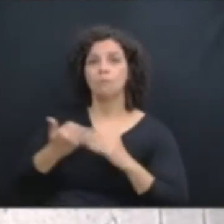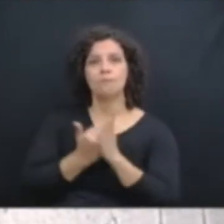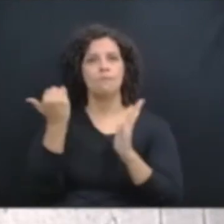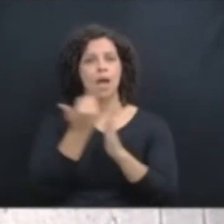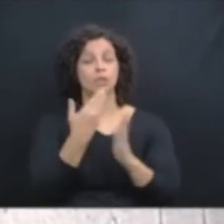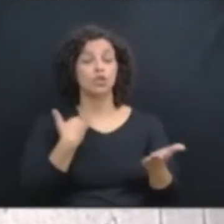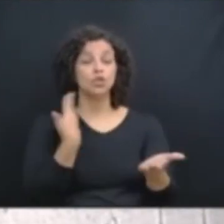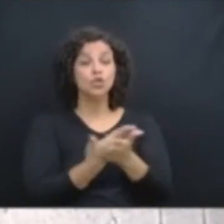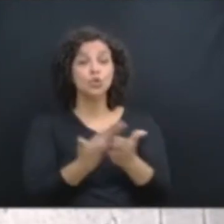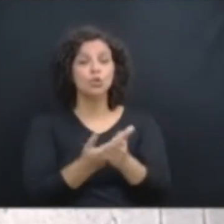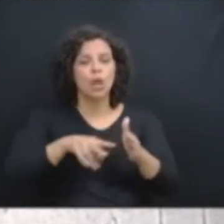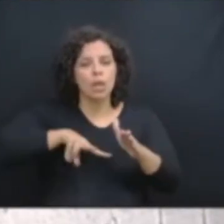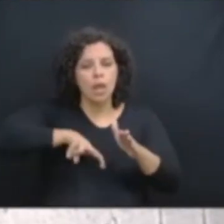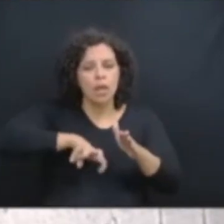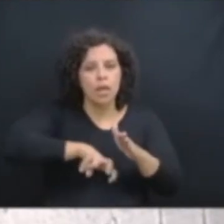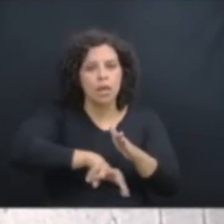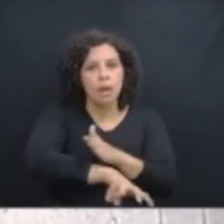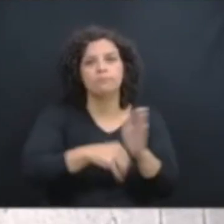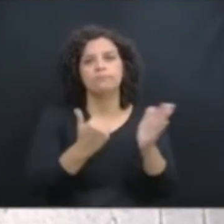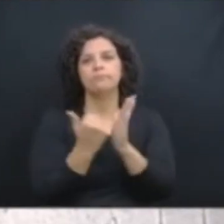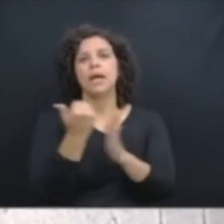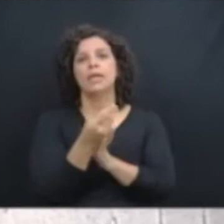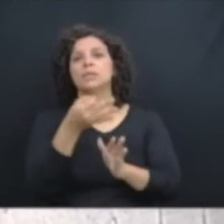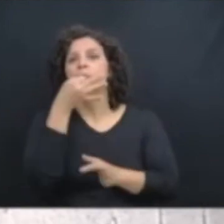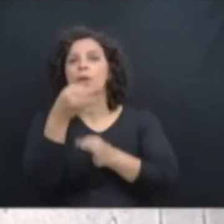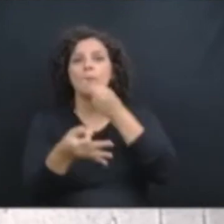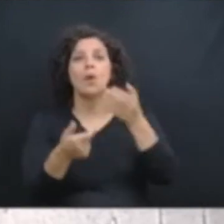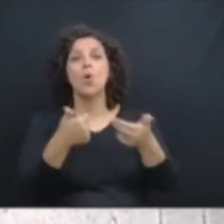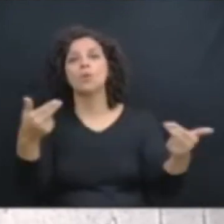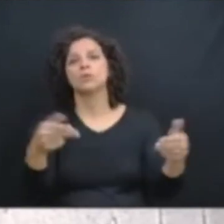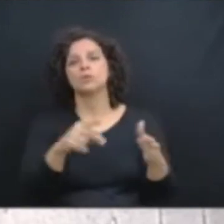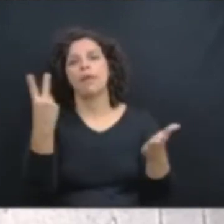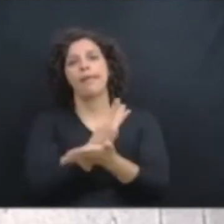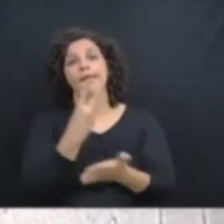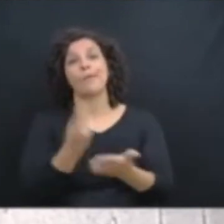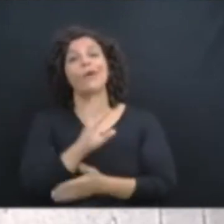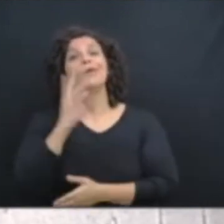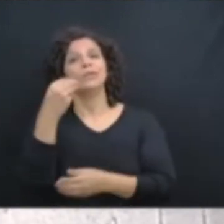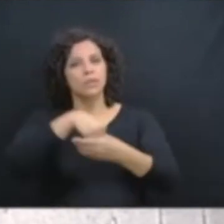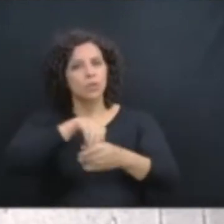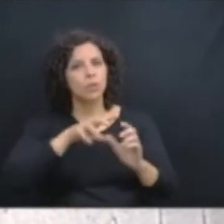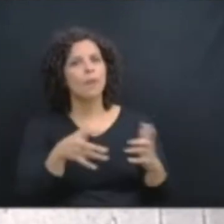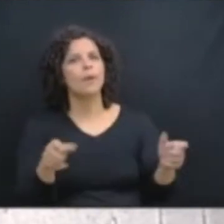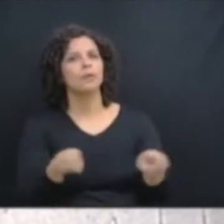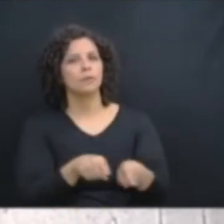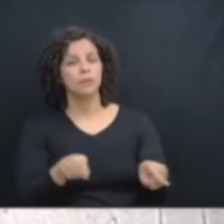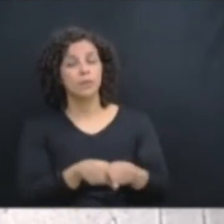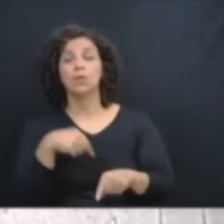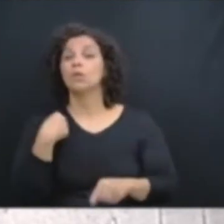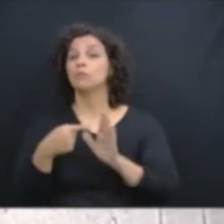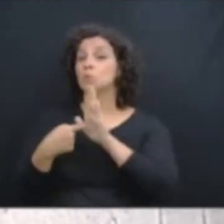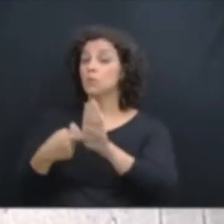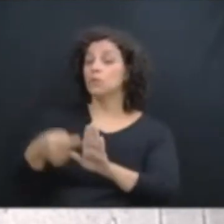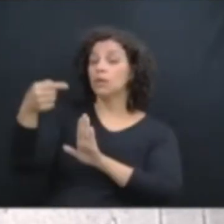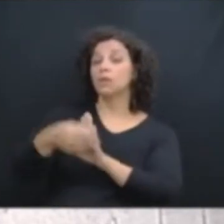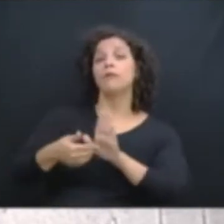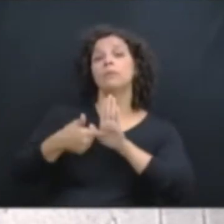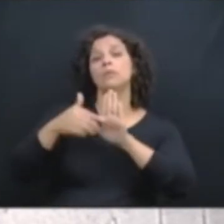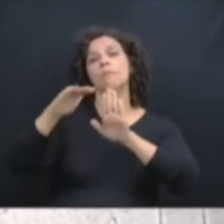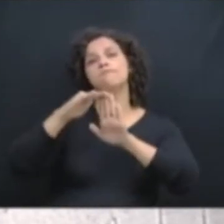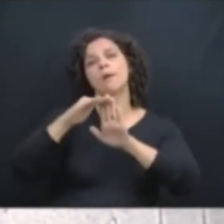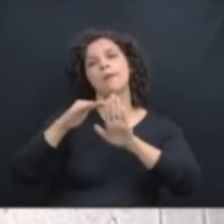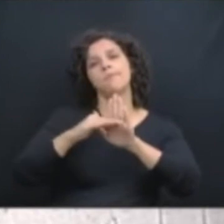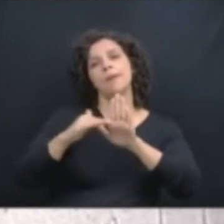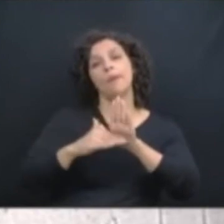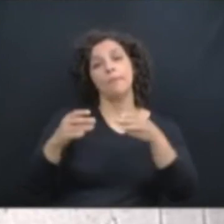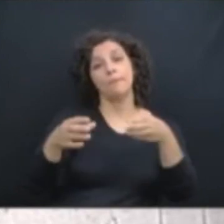os estudos e tirando mais argumentos de outras irregularidades acometidas. E a gente vai trazer à tona, seja